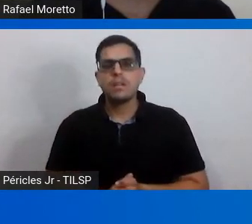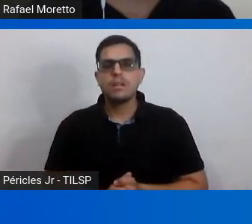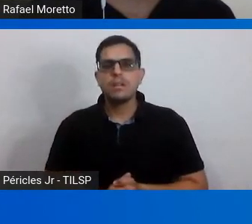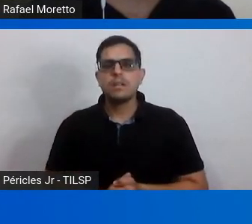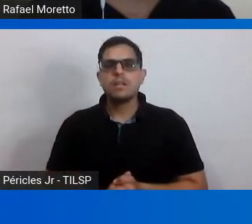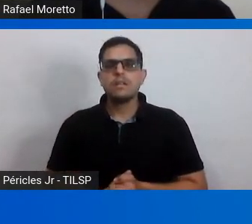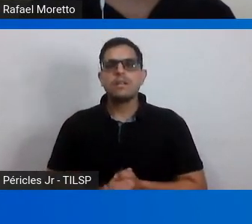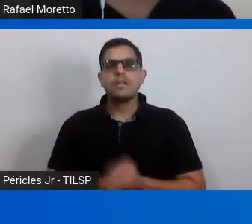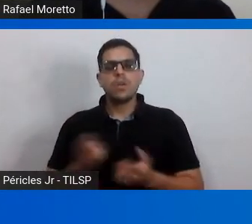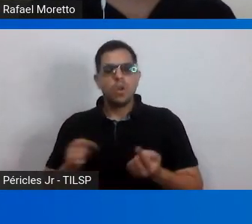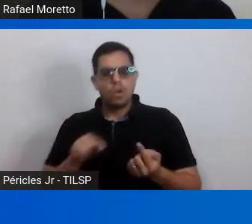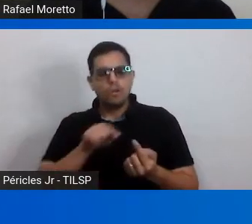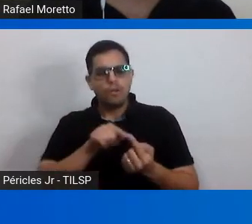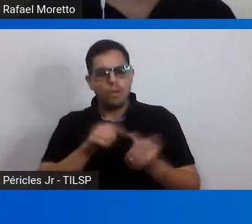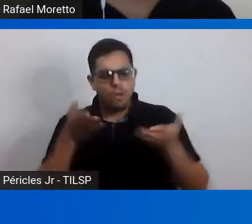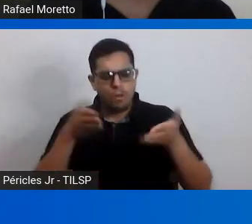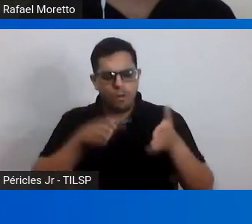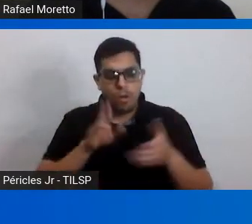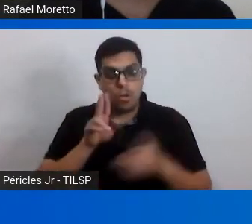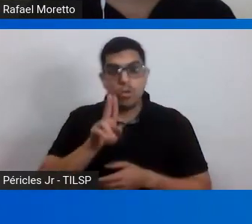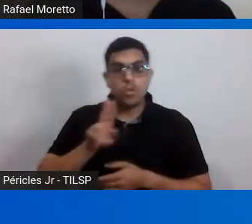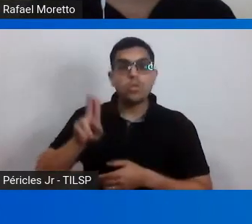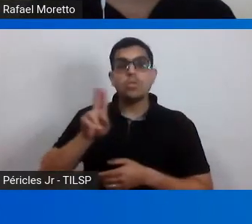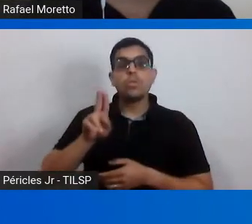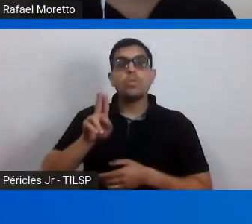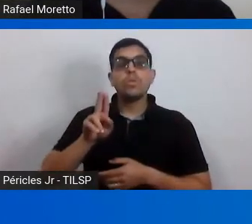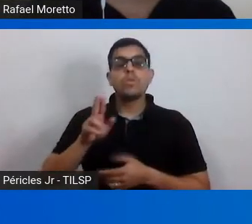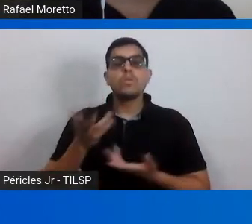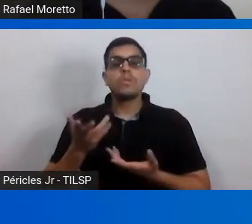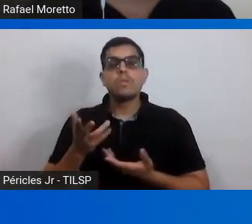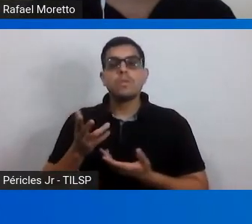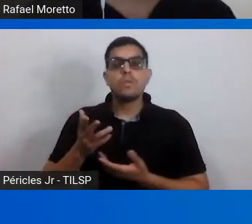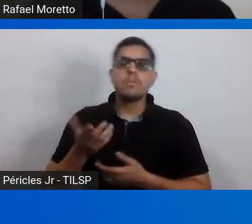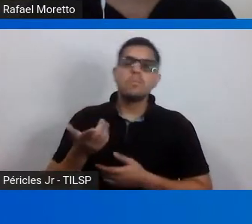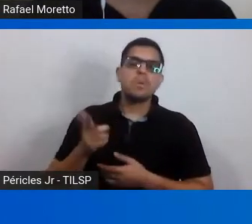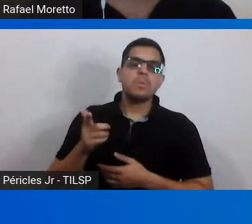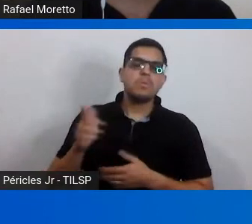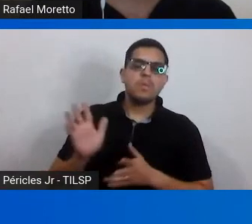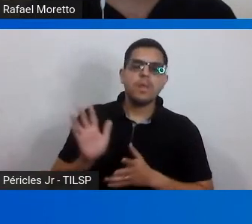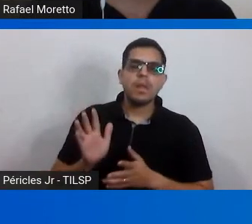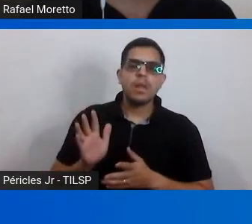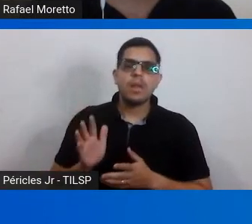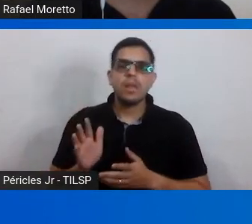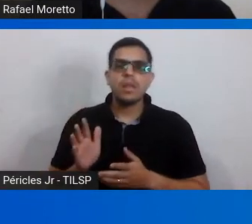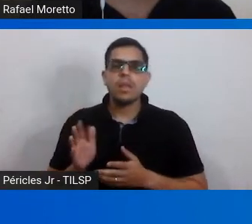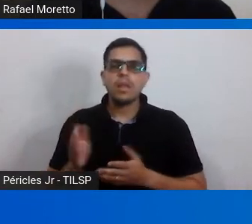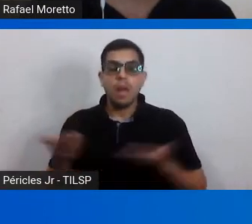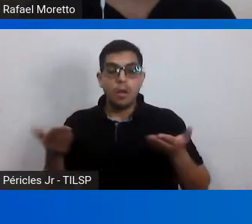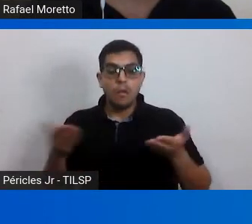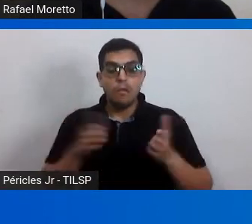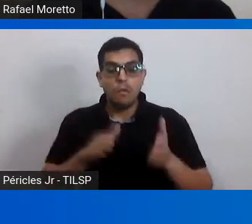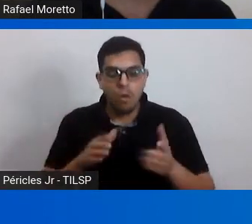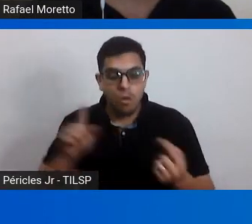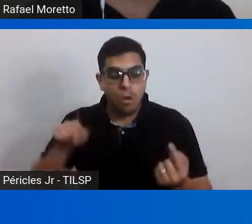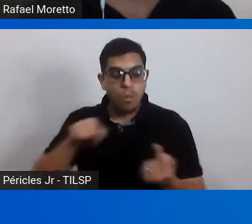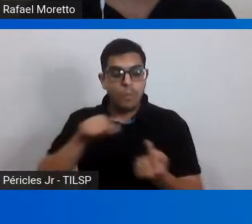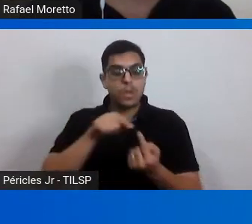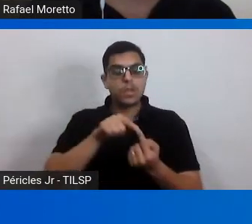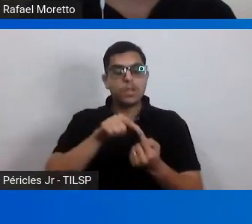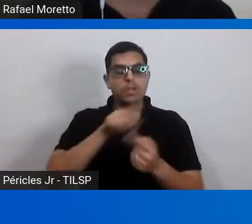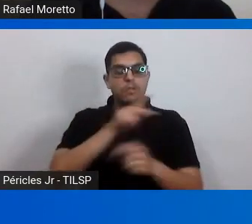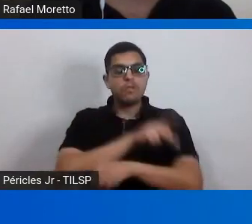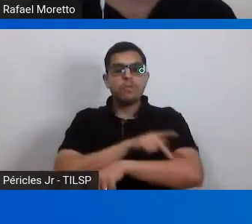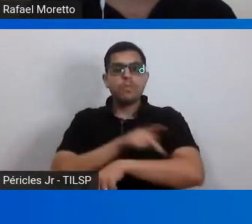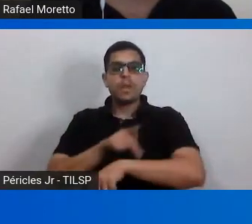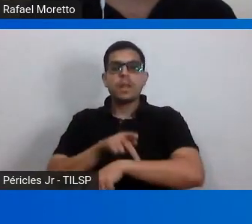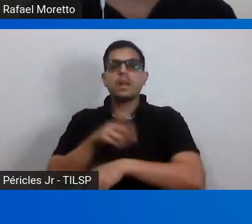na educação deveria depender exclusivamente de qual intenção Qual a intencionalidade pedagógica que eu preciso então